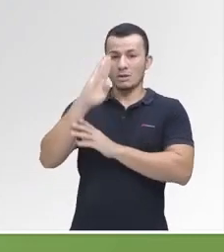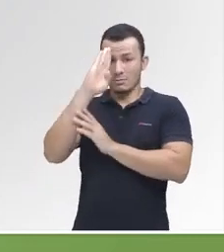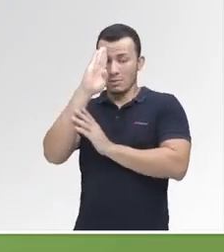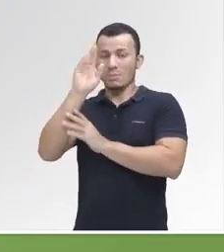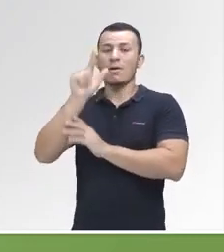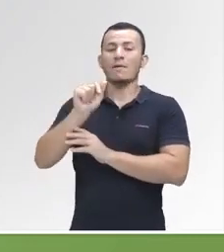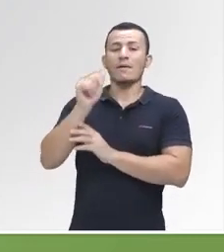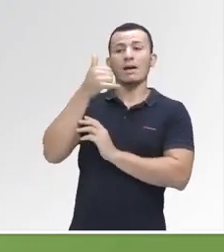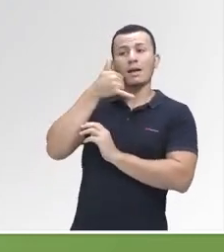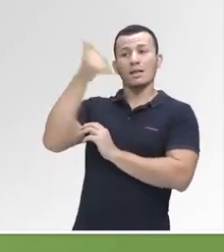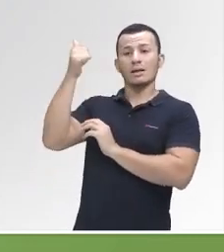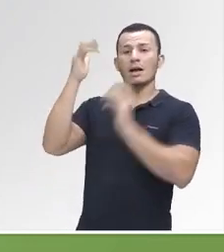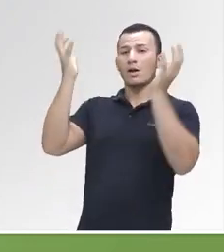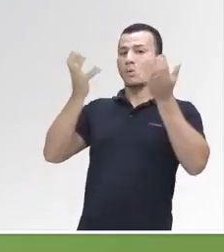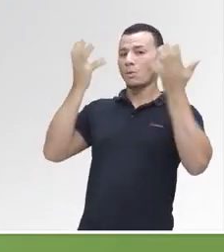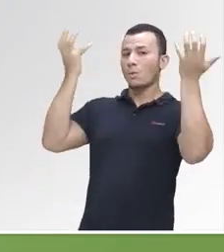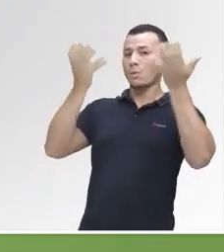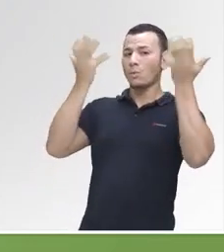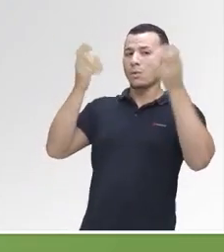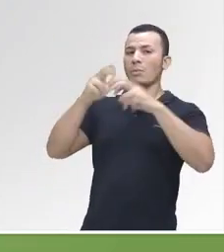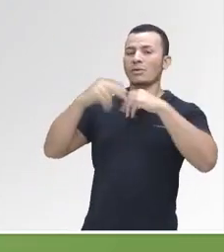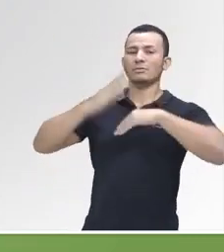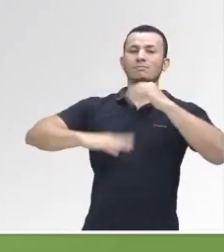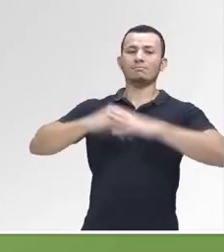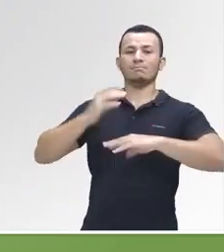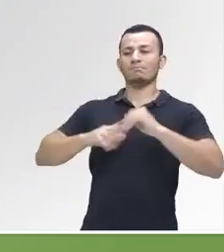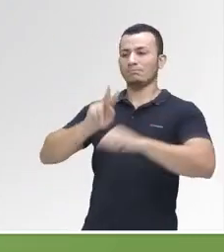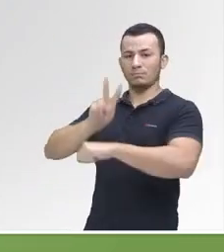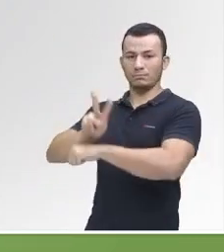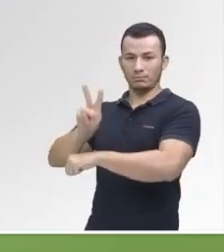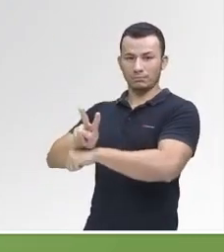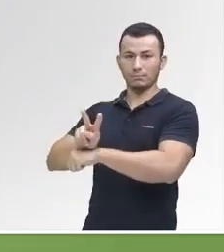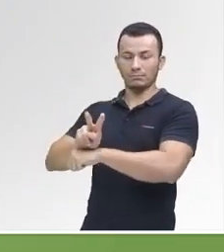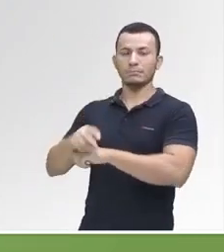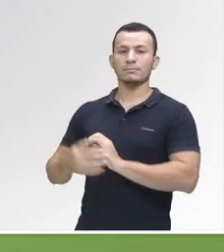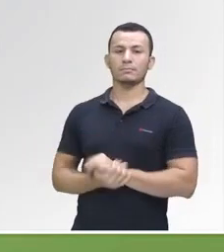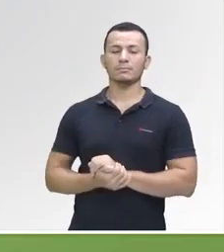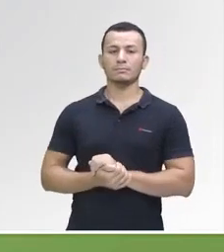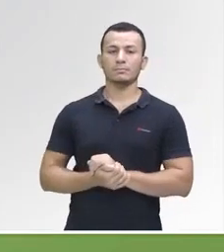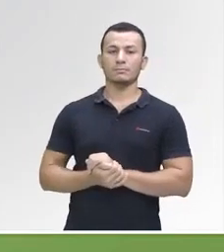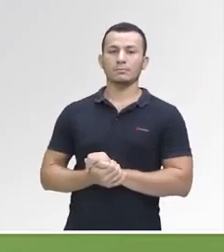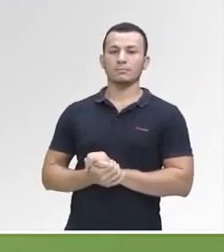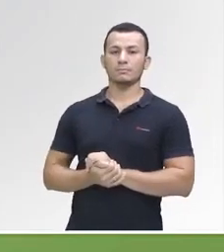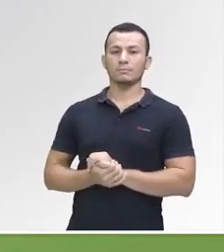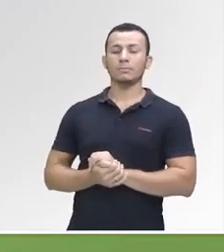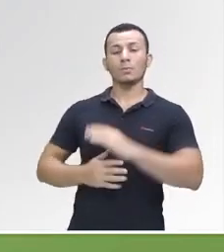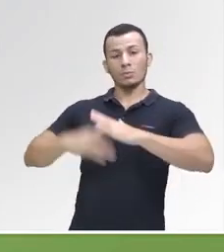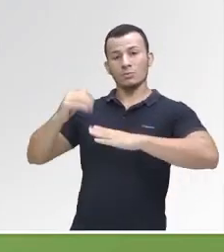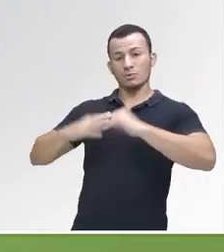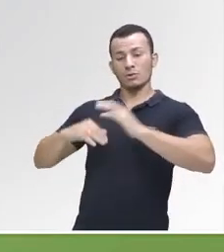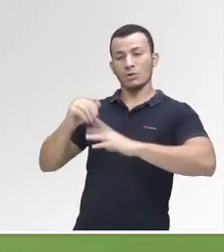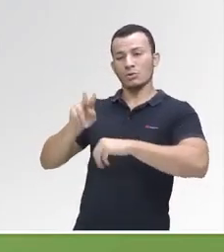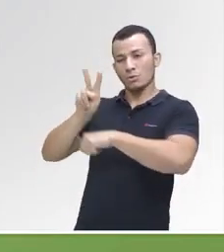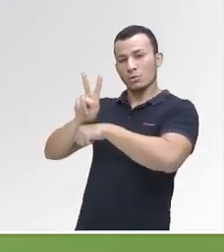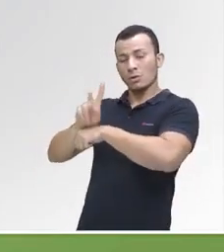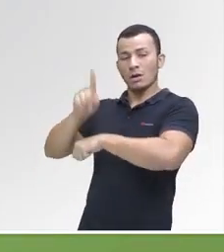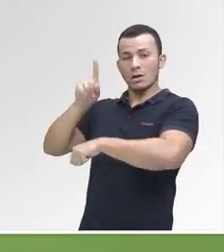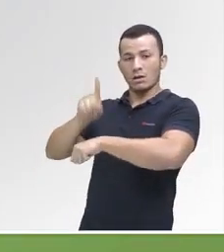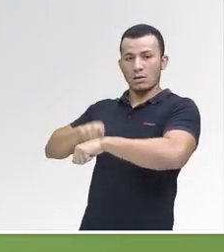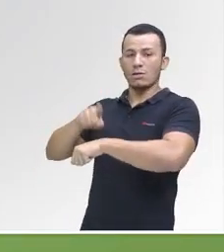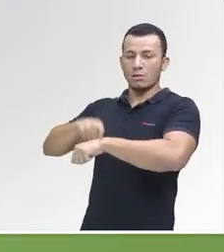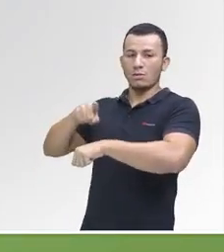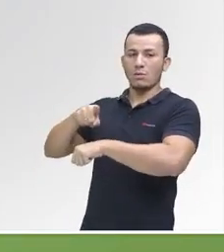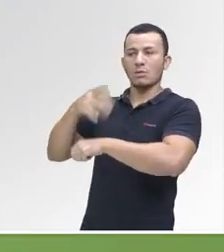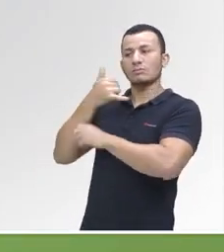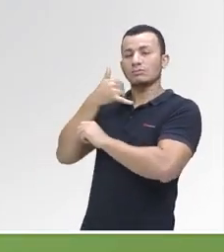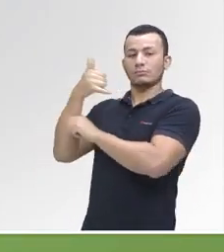imediato. Vocês lembram da ambulância? Então, o socorro imediato vem através delas. Os profissionais da